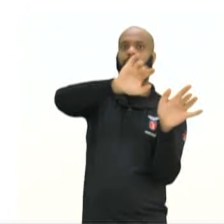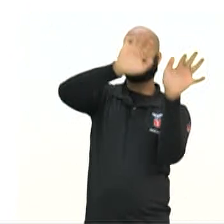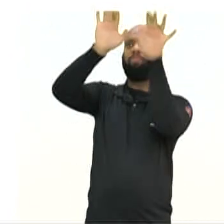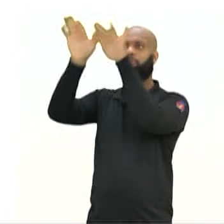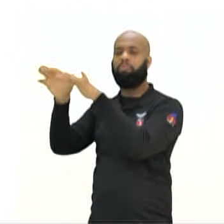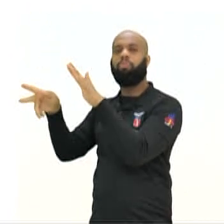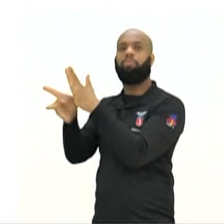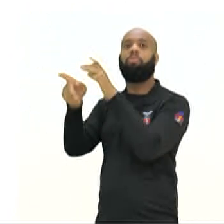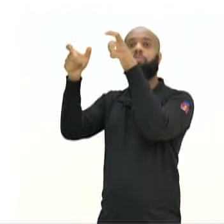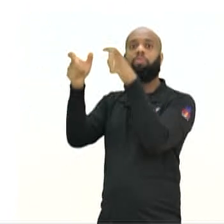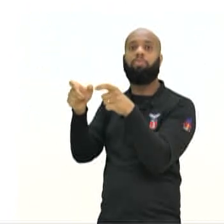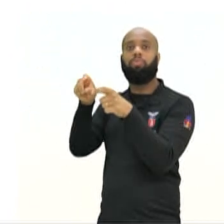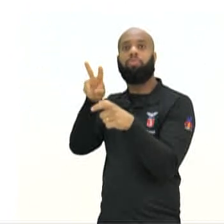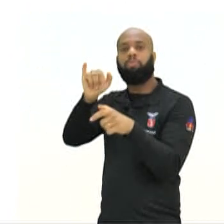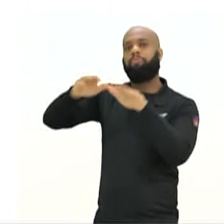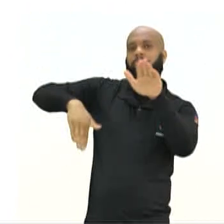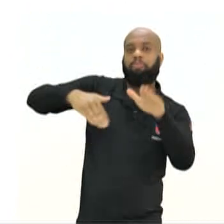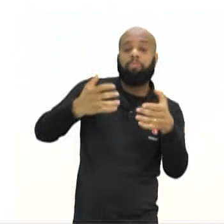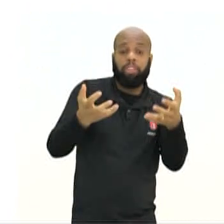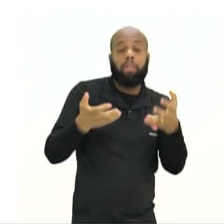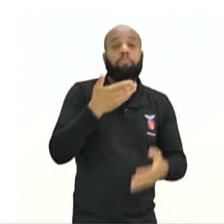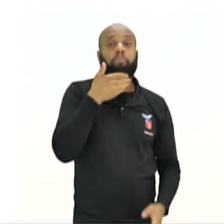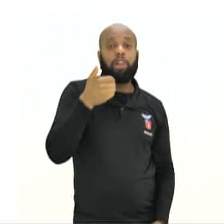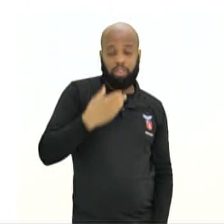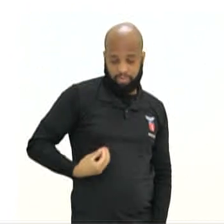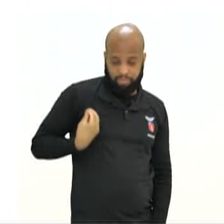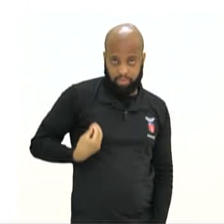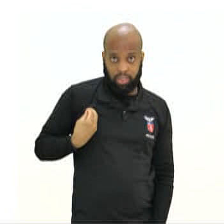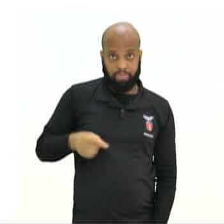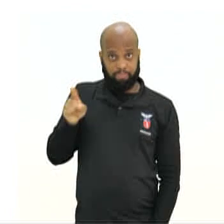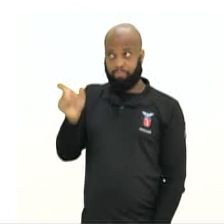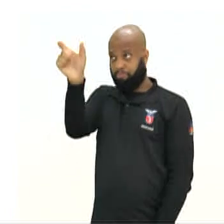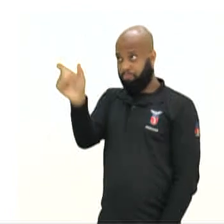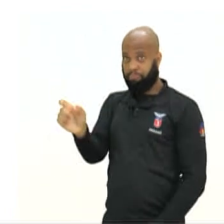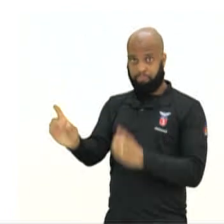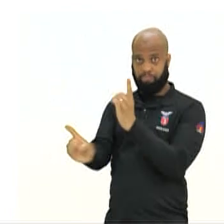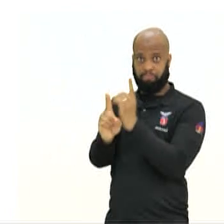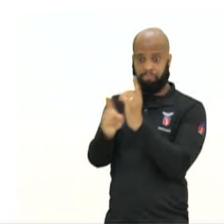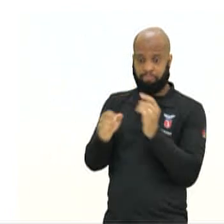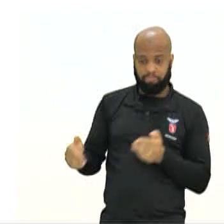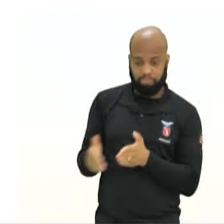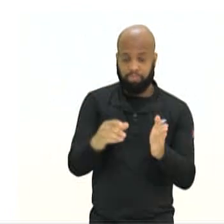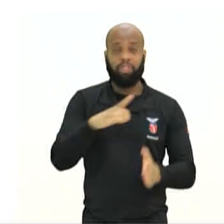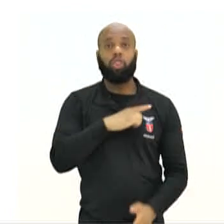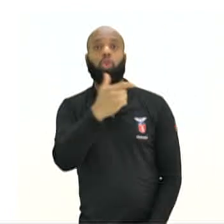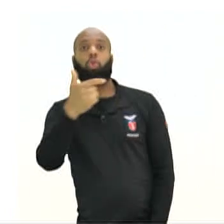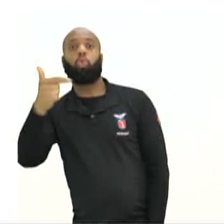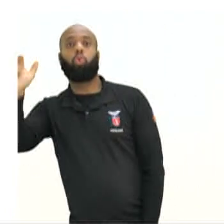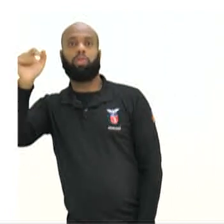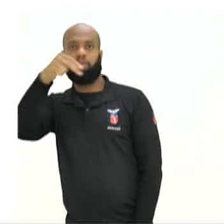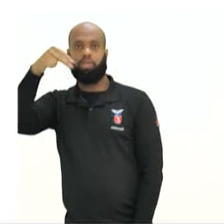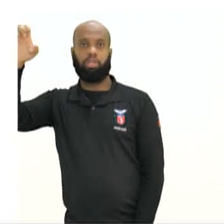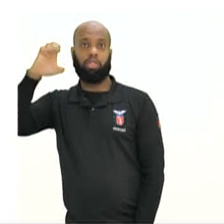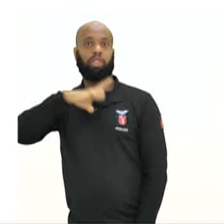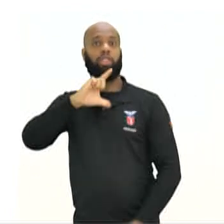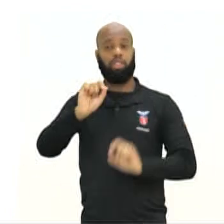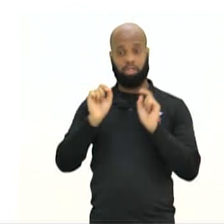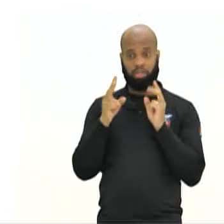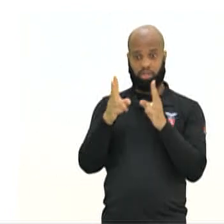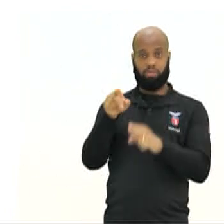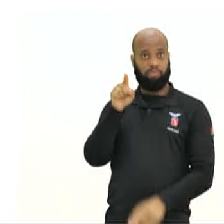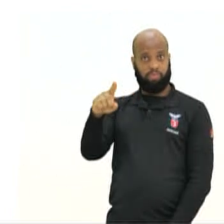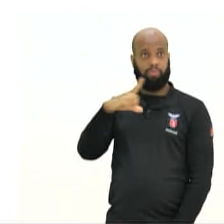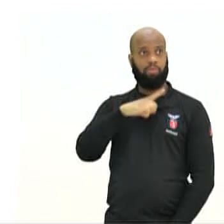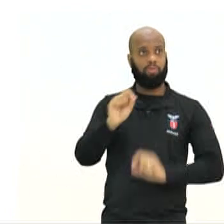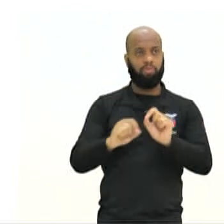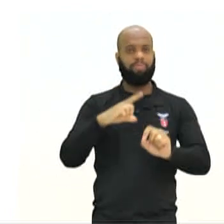em busca de melhores condições de vida, certo? Severino encontra no caminho outros nordestinos que, como ele,